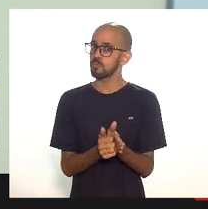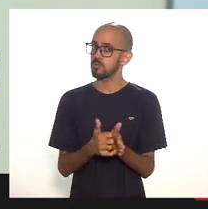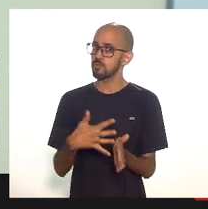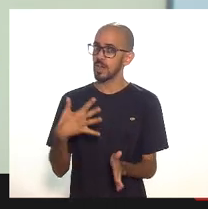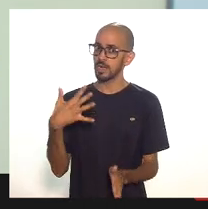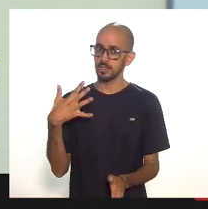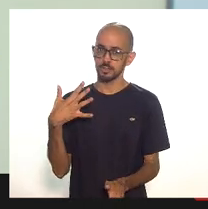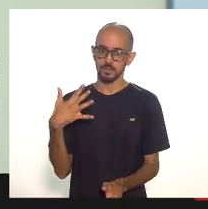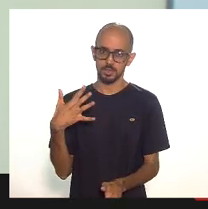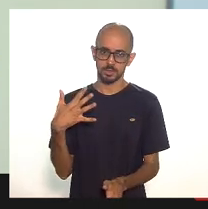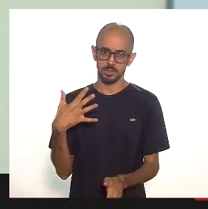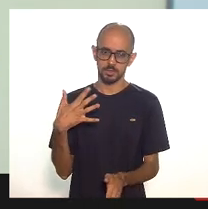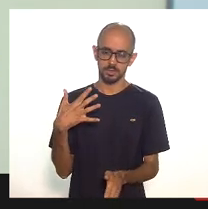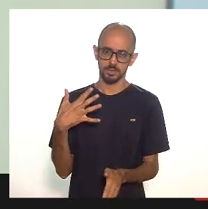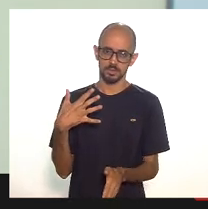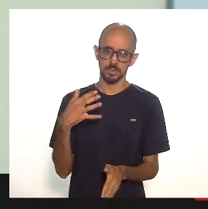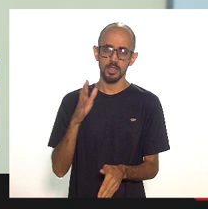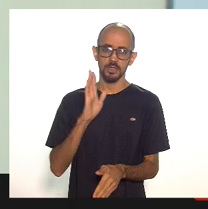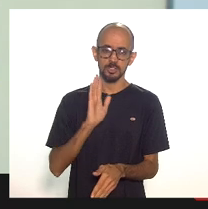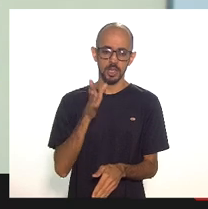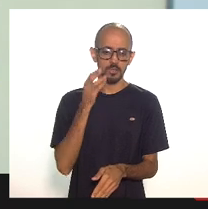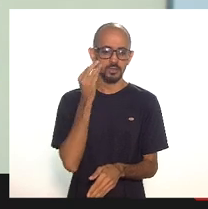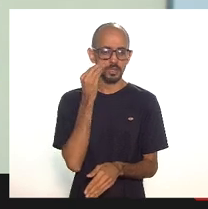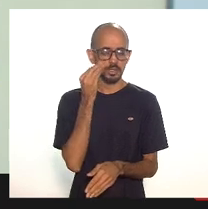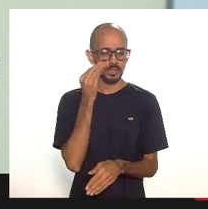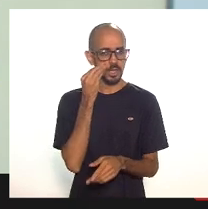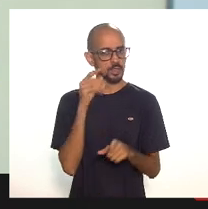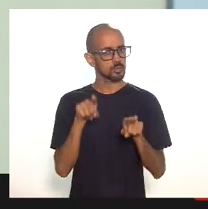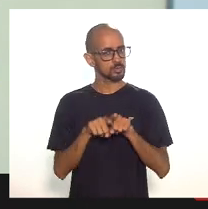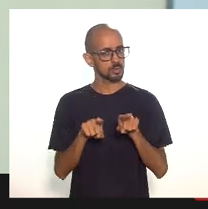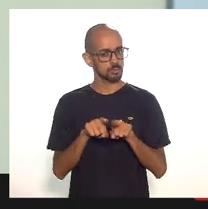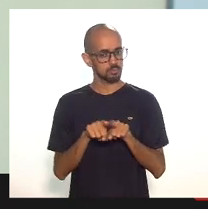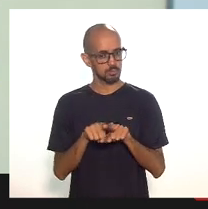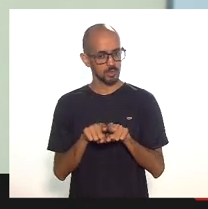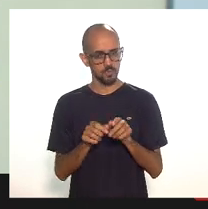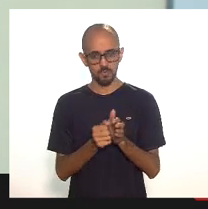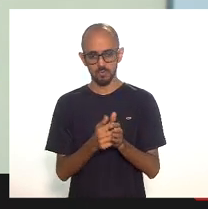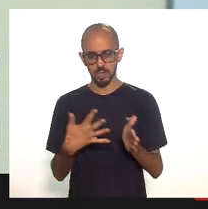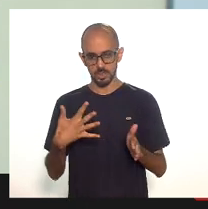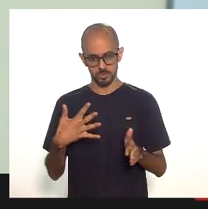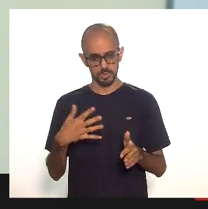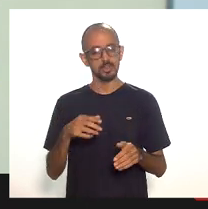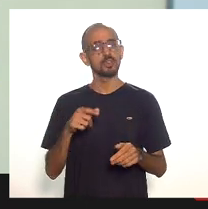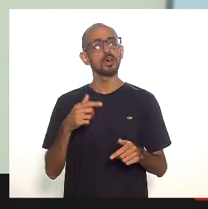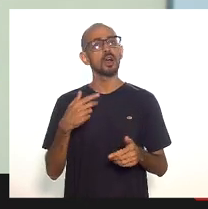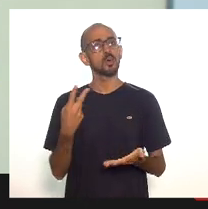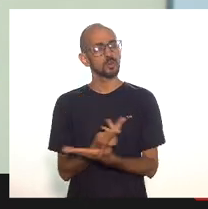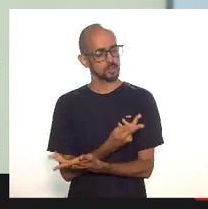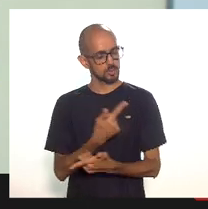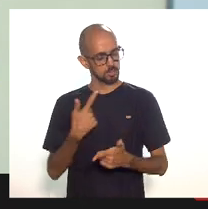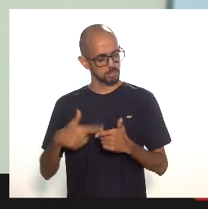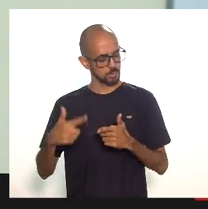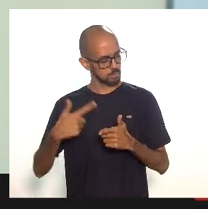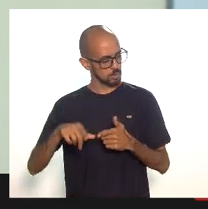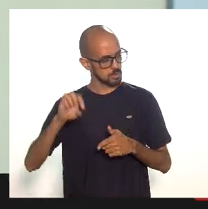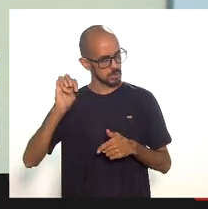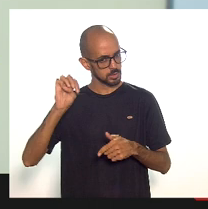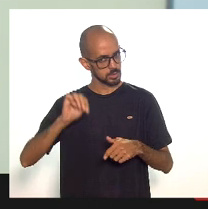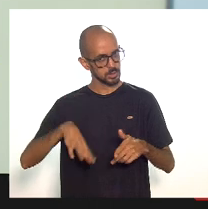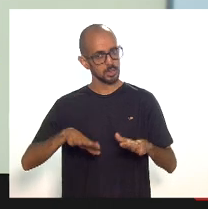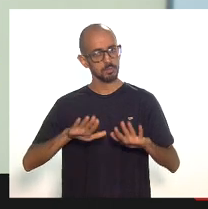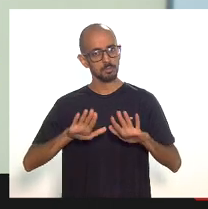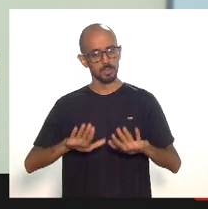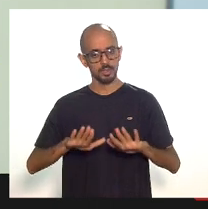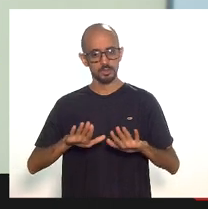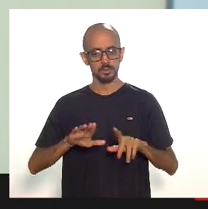inúmeras vezes, e foi testado inúmeras vezes. Ele teve problema? Com certeza, teve problema.